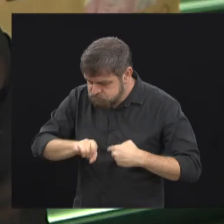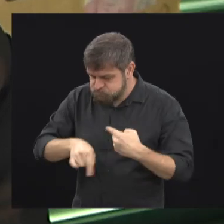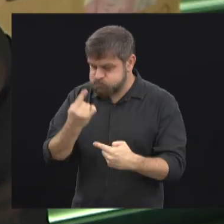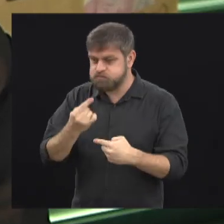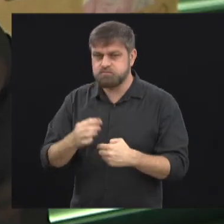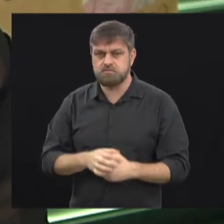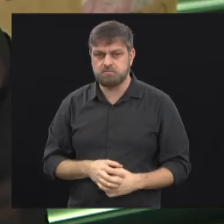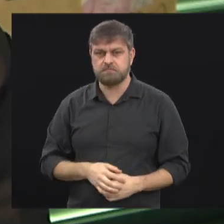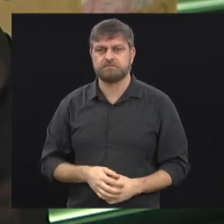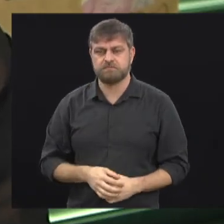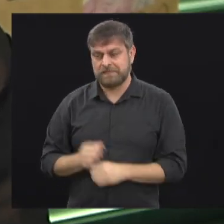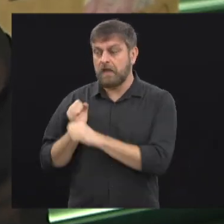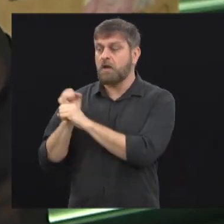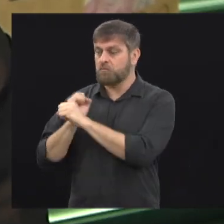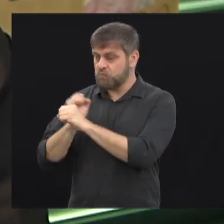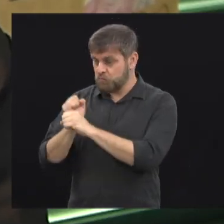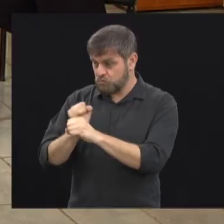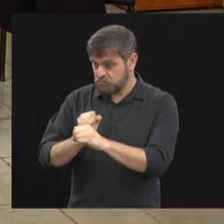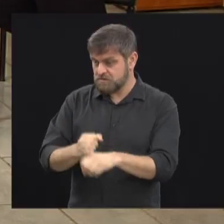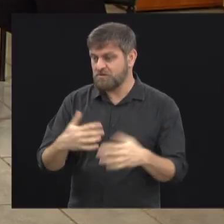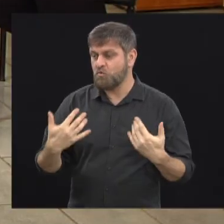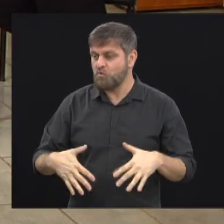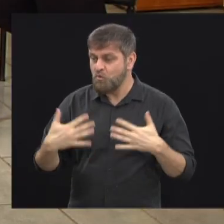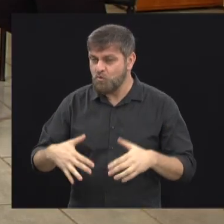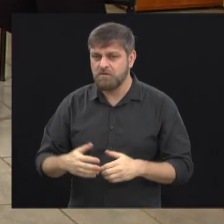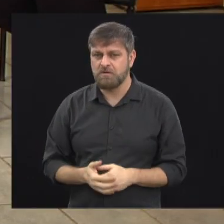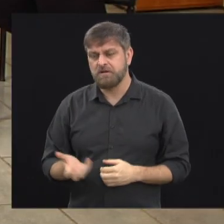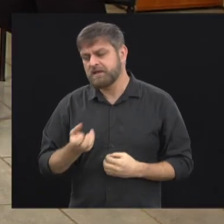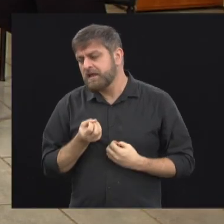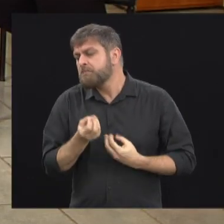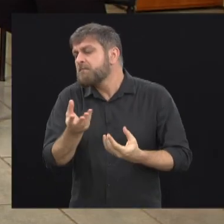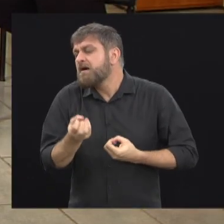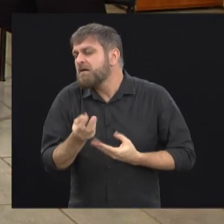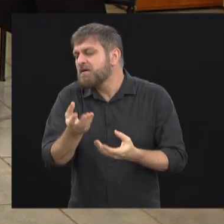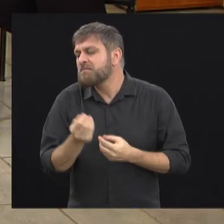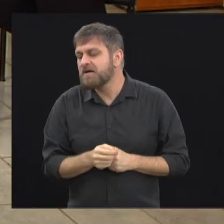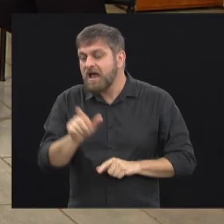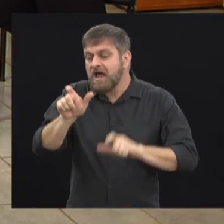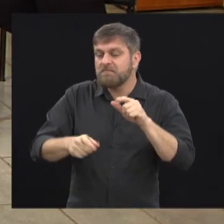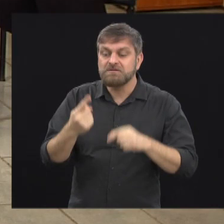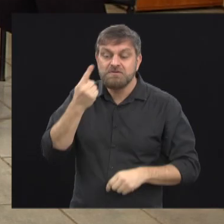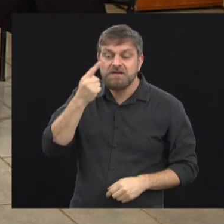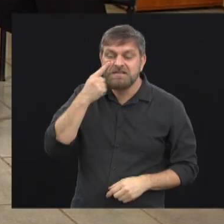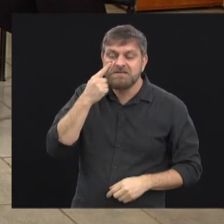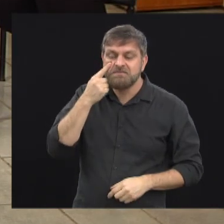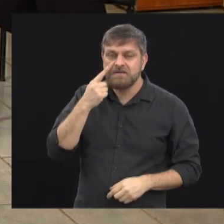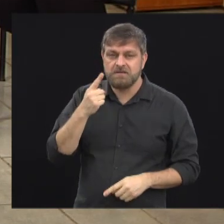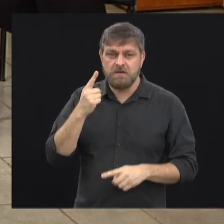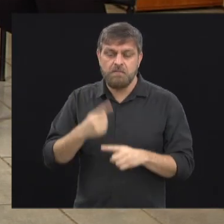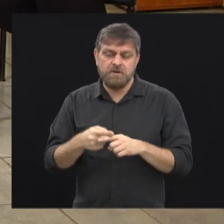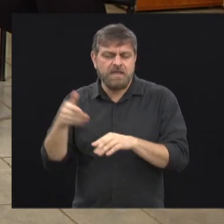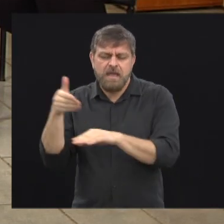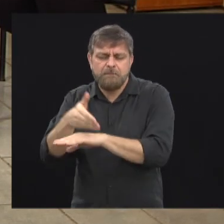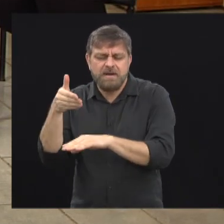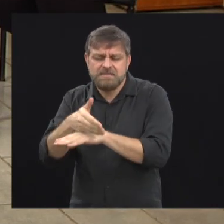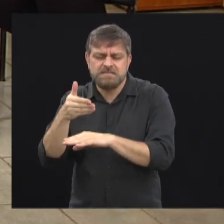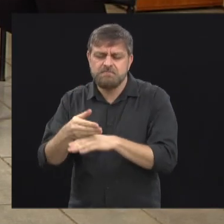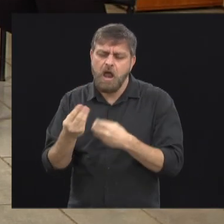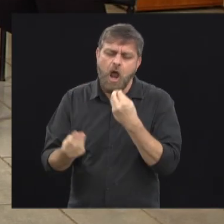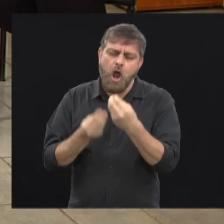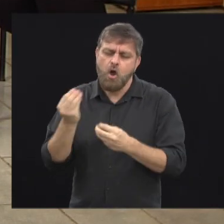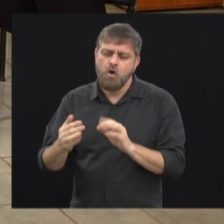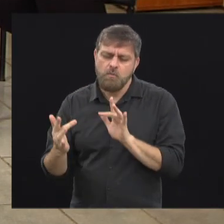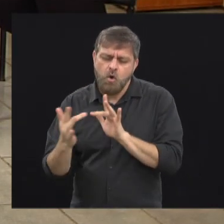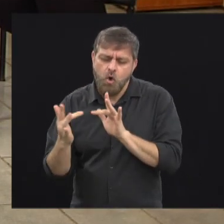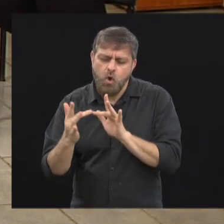de várias pessoas há tantos anos que passaram aqui, deixar um recado para quem está assistindo do por que participar, por que se